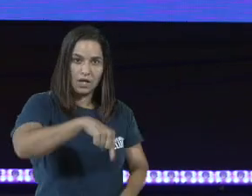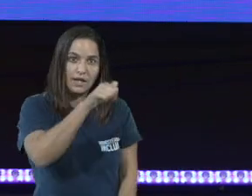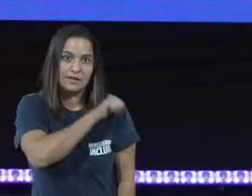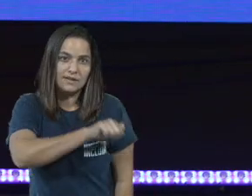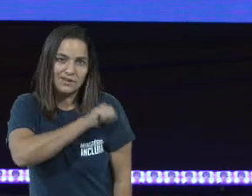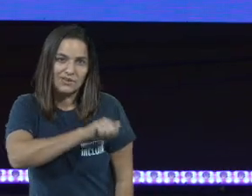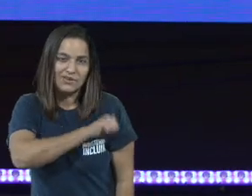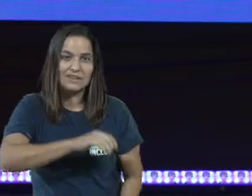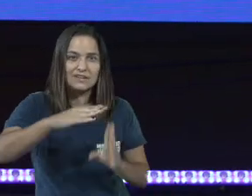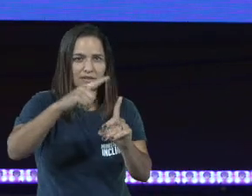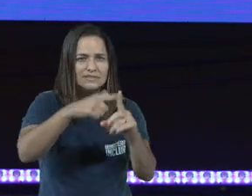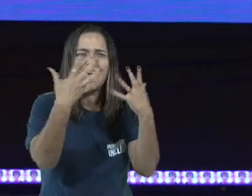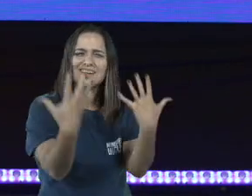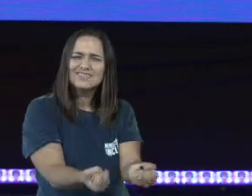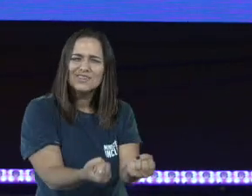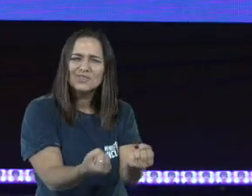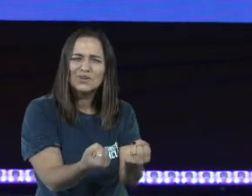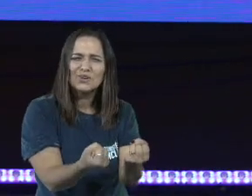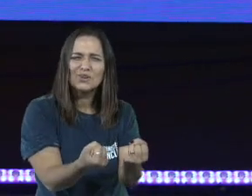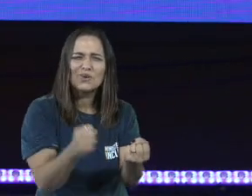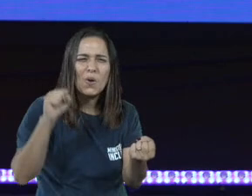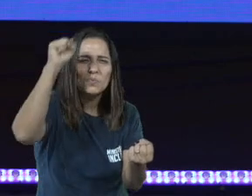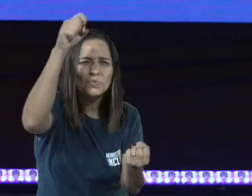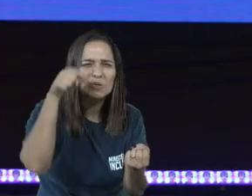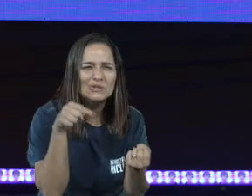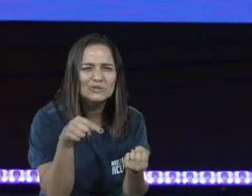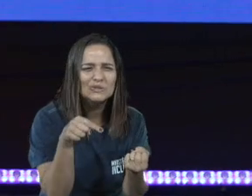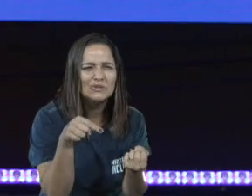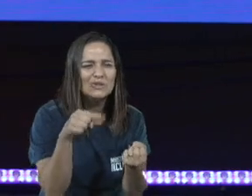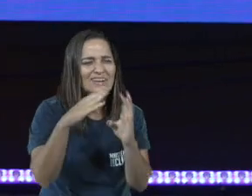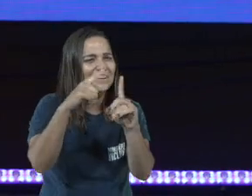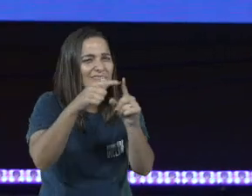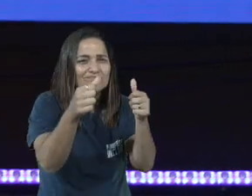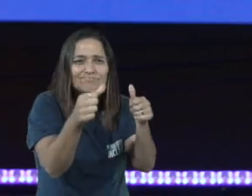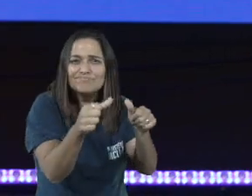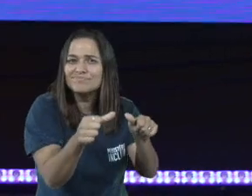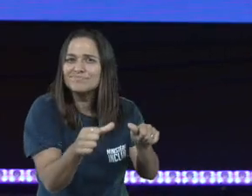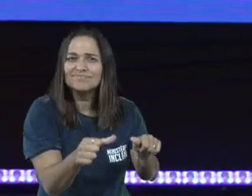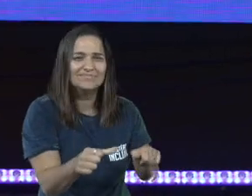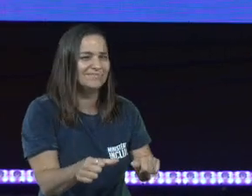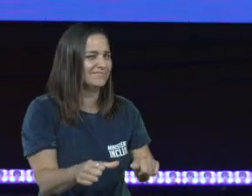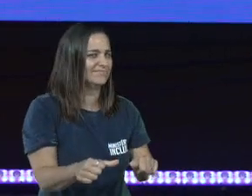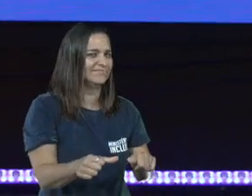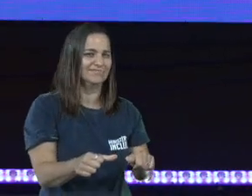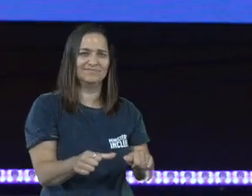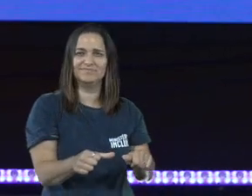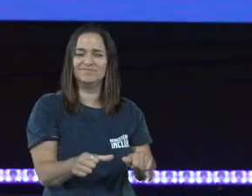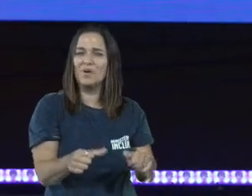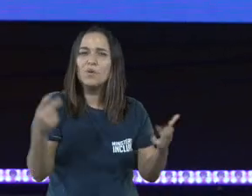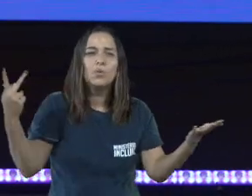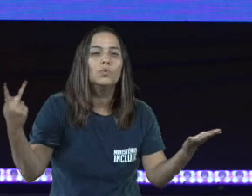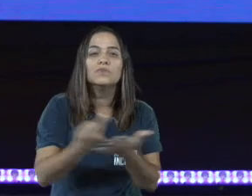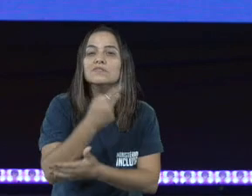defendo defendo defendo da virando todo lugar que chega essa porcaria igreja definir a se aceitar só aconteceu paz outra foto do